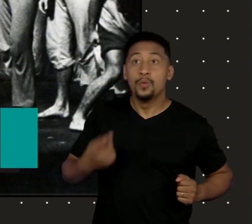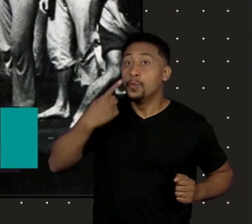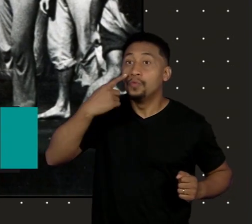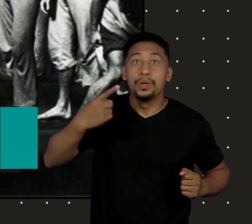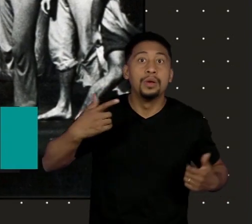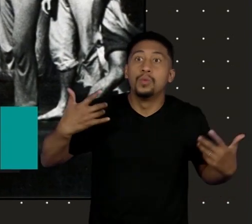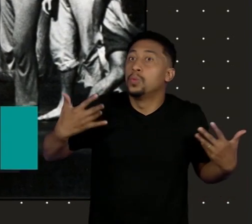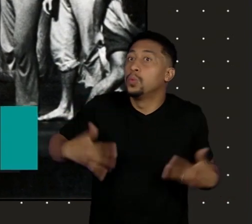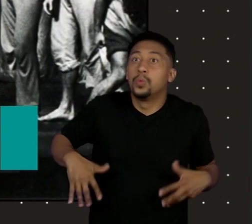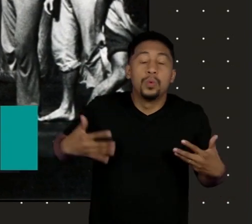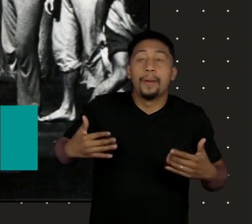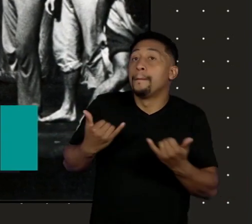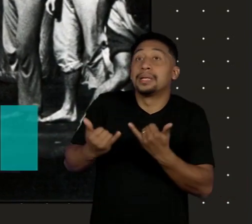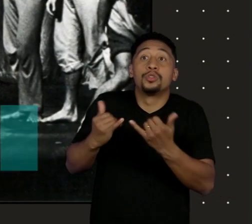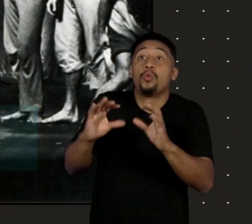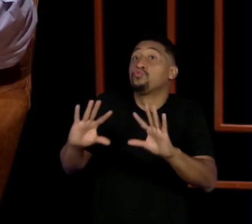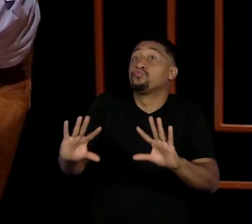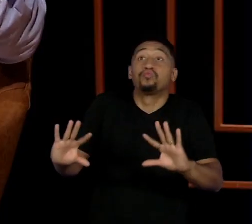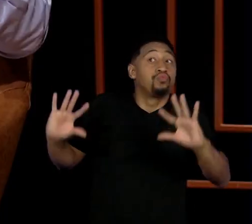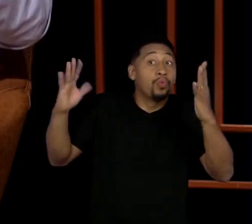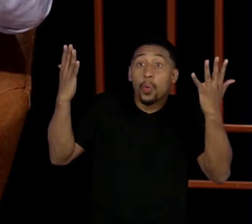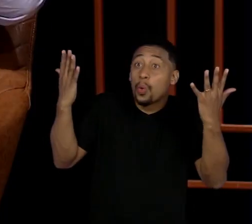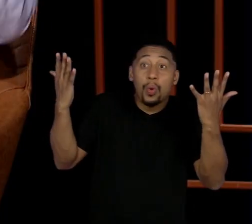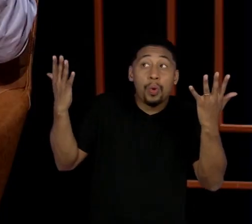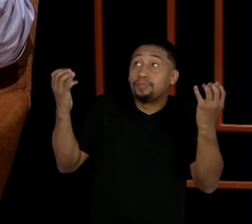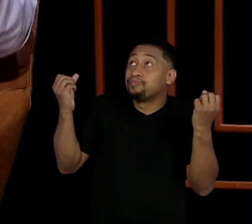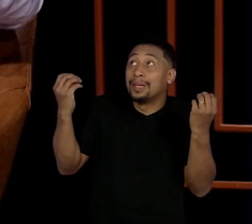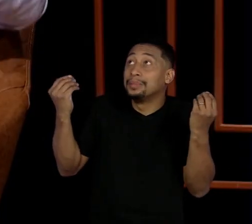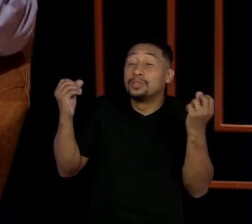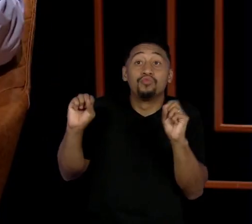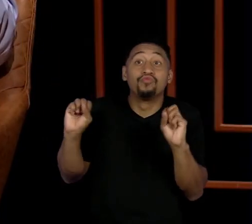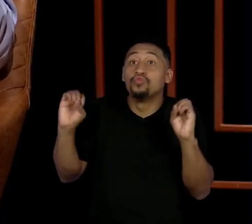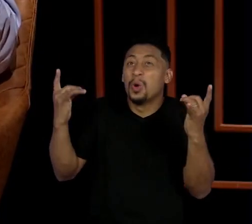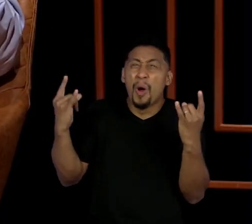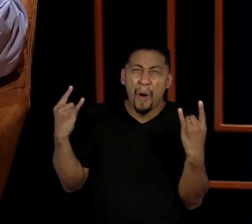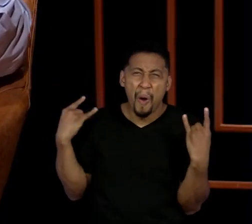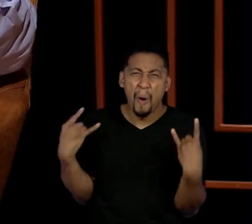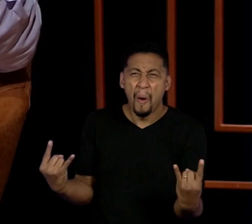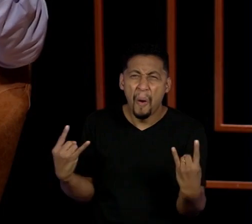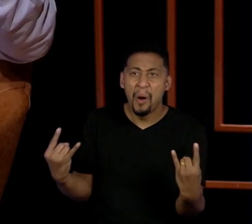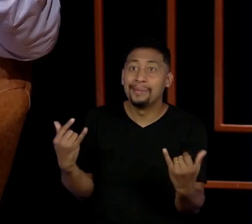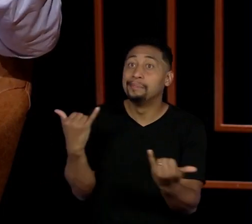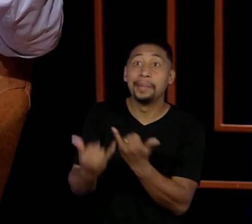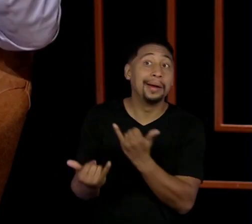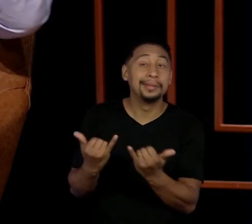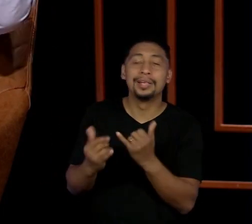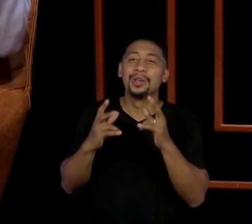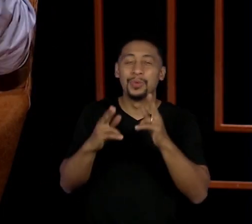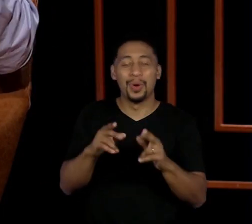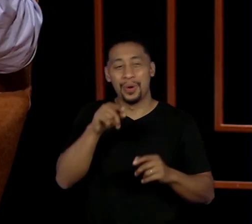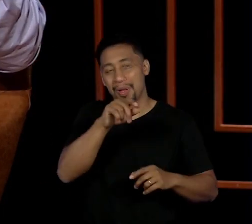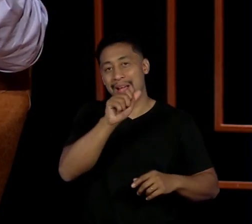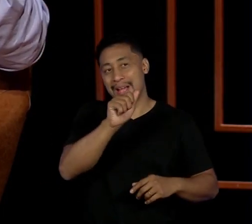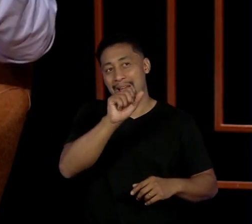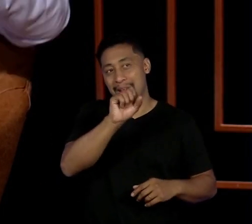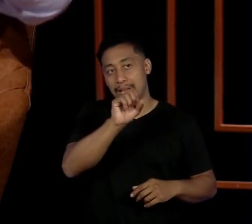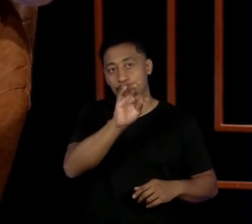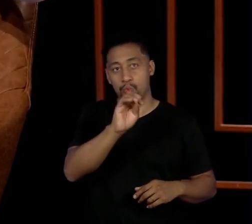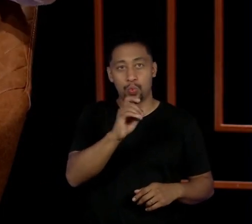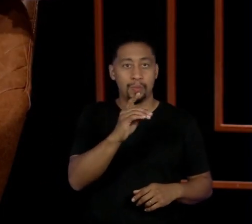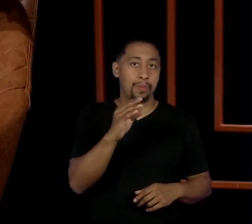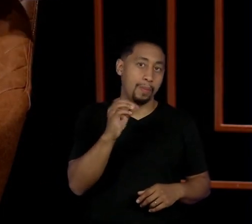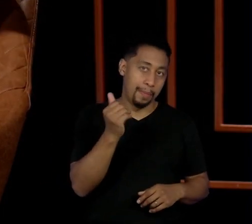que eu estava vendo um show de rock, sabe? Como a sensação que eu tive com o Asdrubal também. Eu vi o último espetáculo do